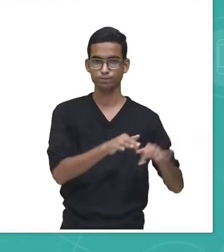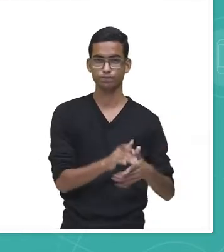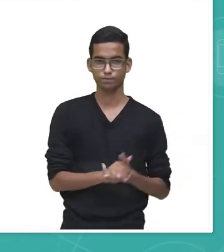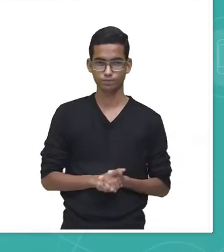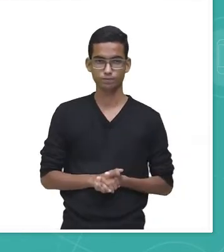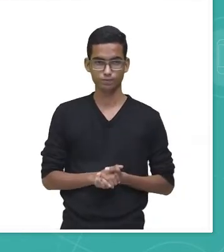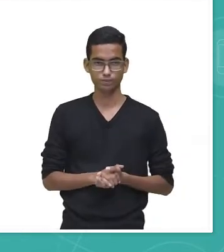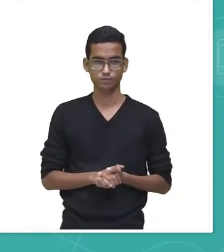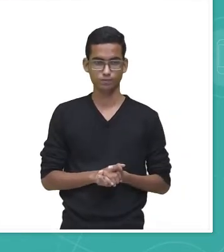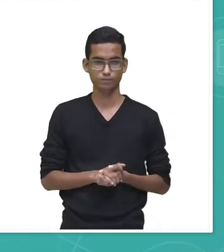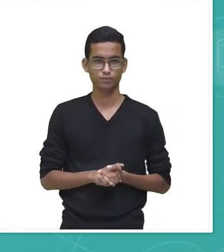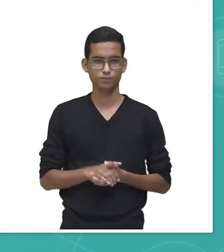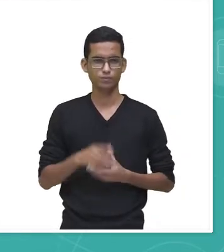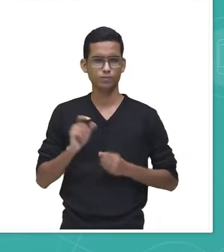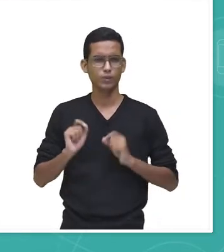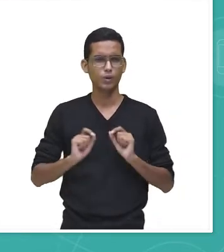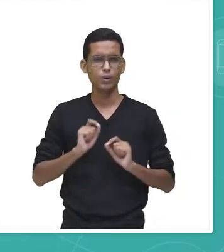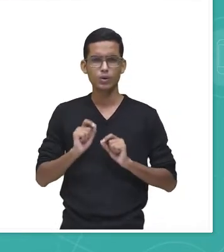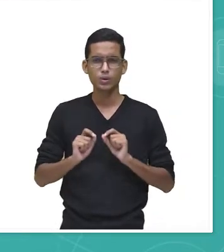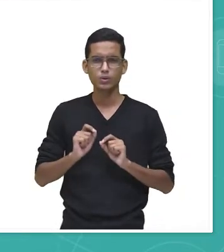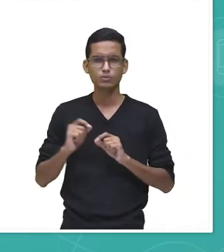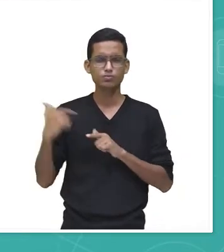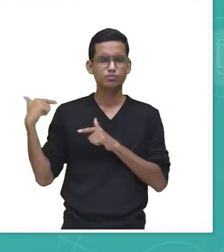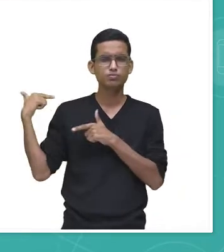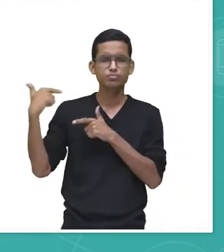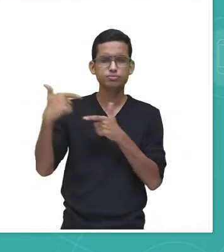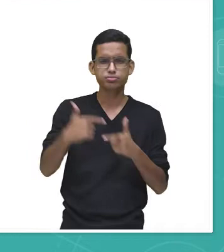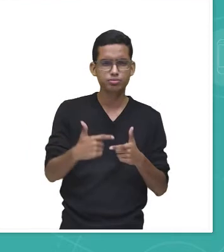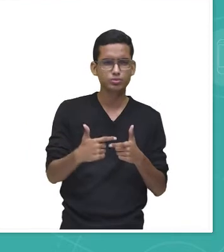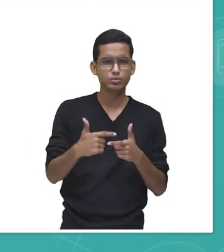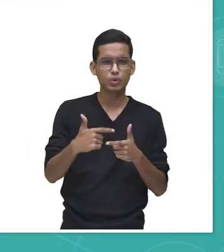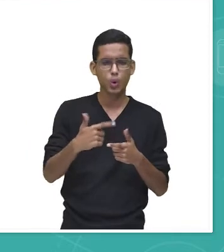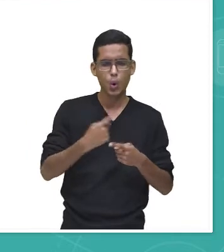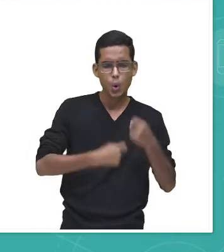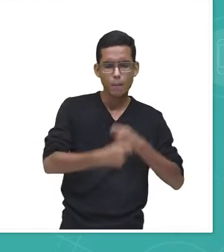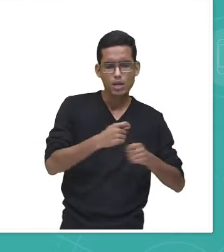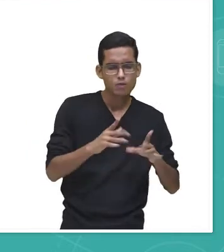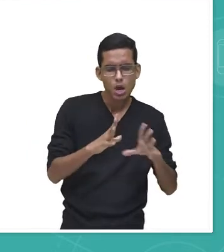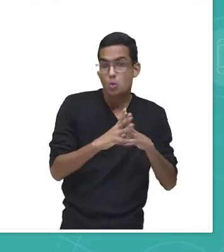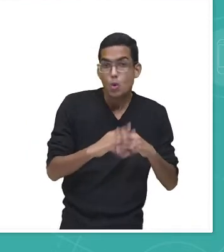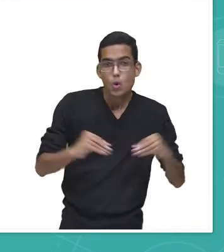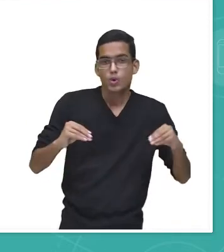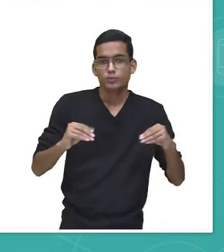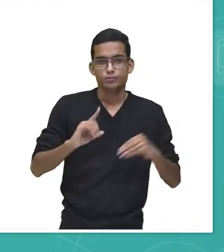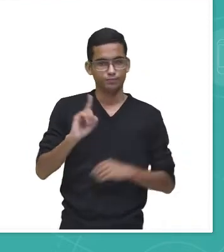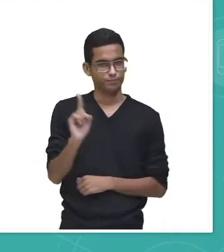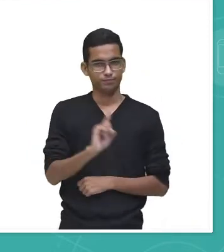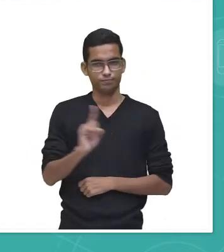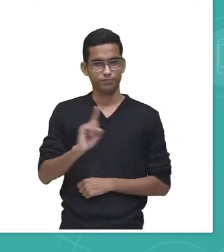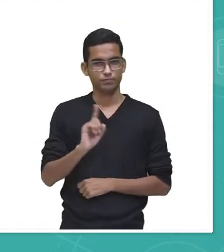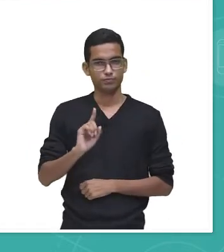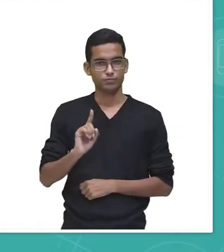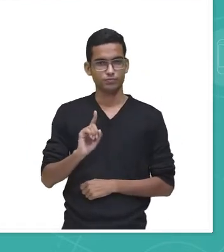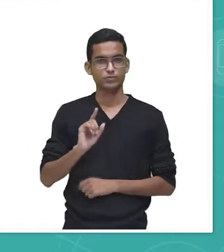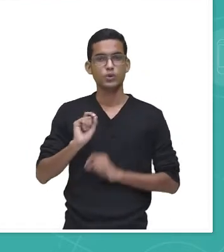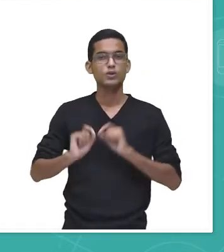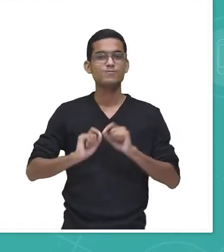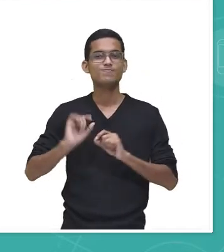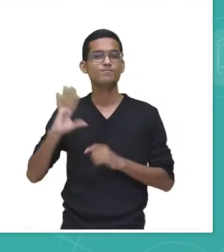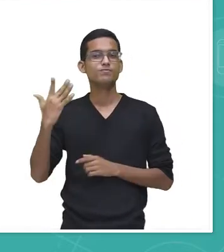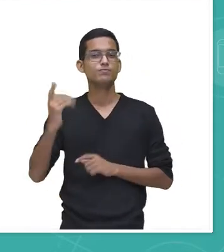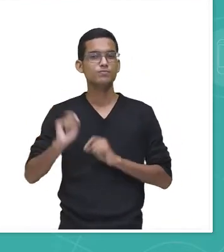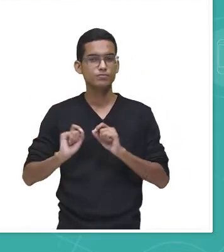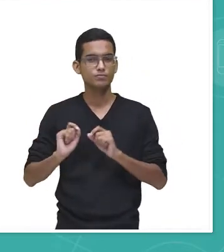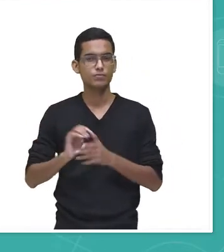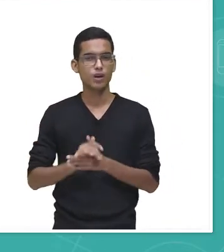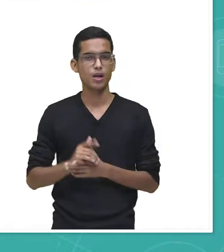germânica. Professor, o comércio vai sumir? Não. O que vai acontecer é que essa ideia de cidade, ela vai começar